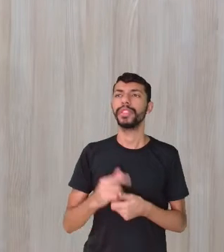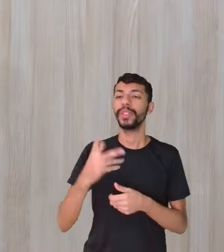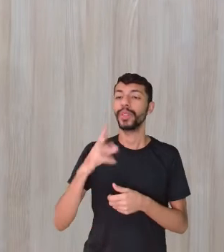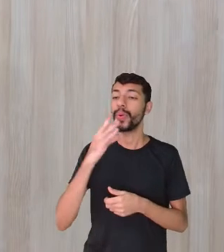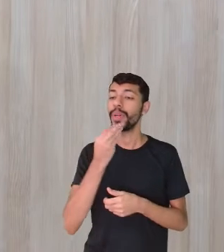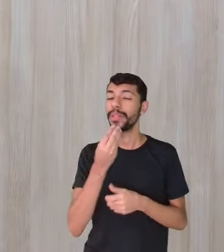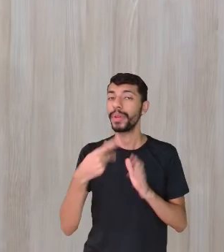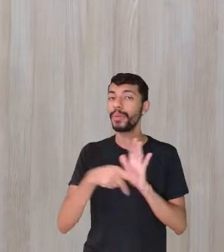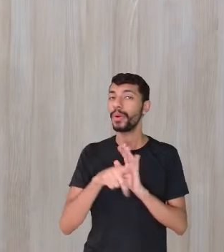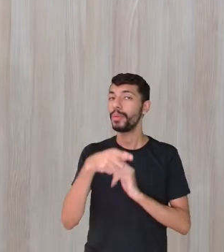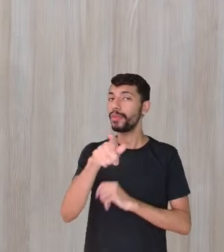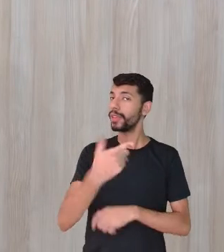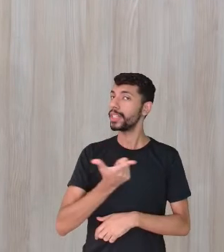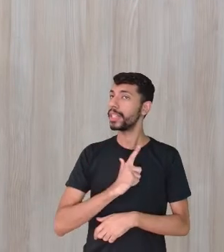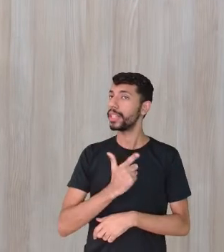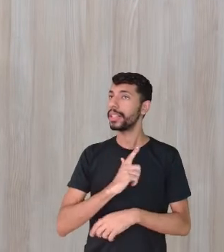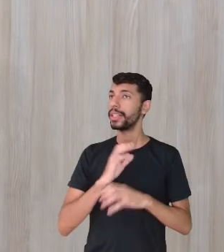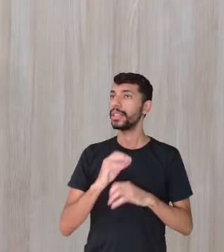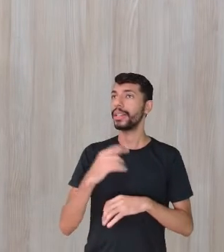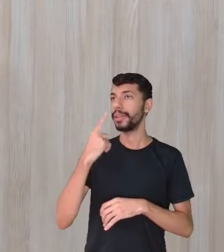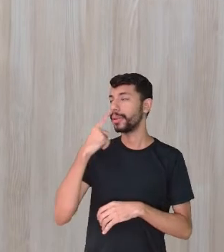conhecimento que você tem.